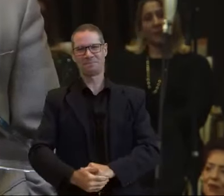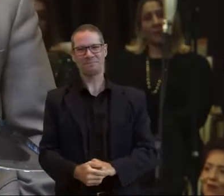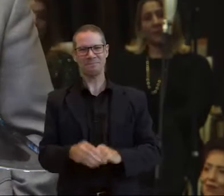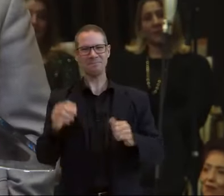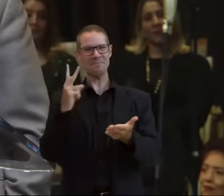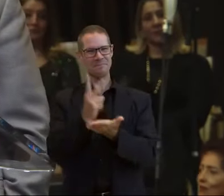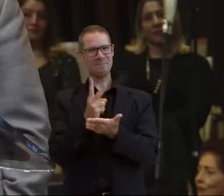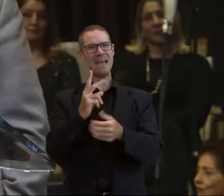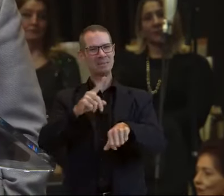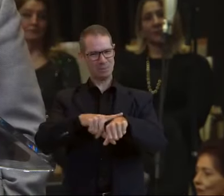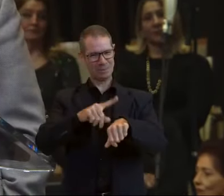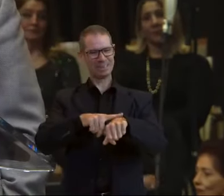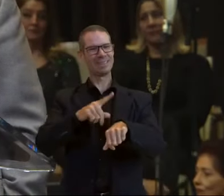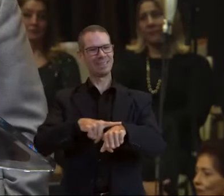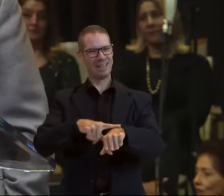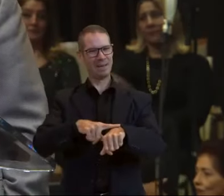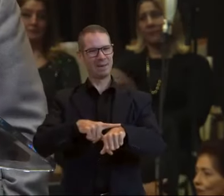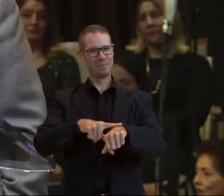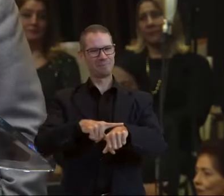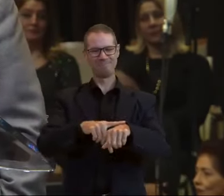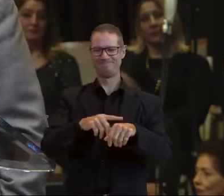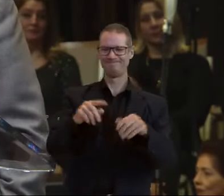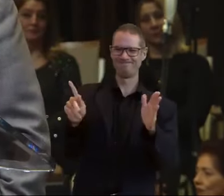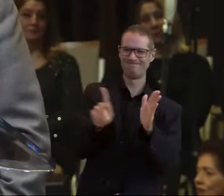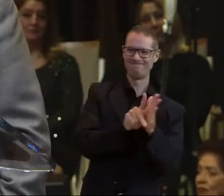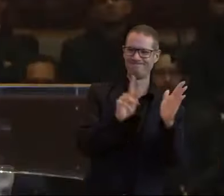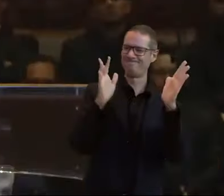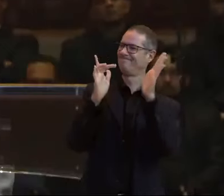e ao mesmo tempo para serem de Jesus.